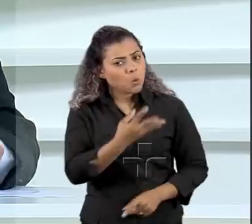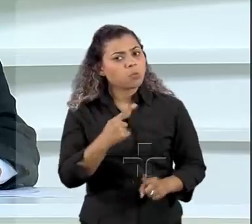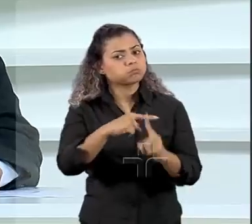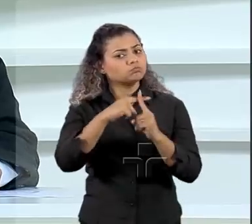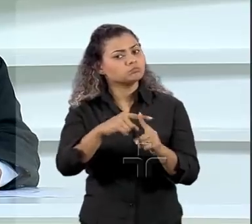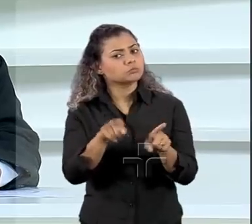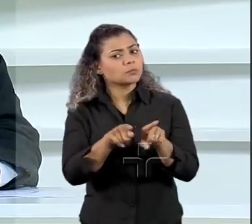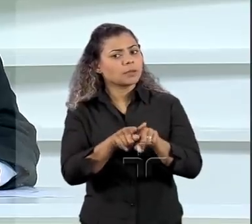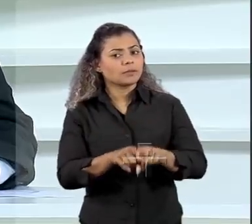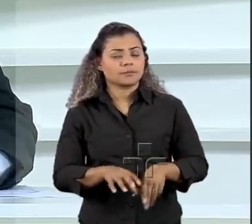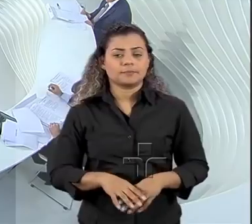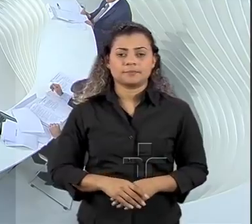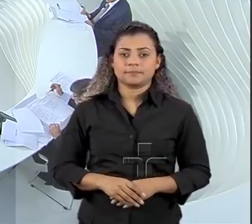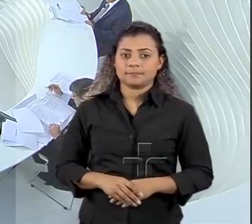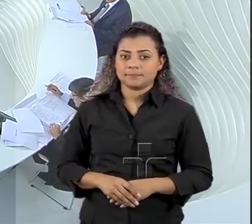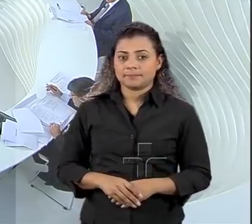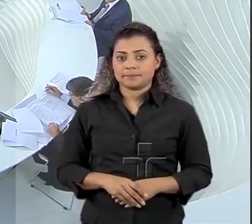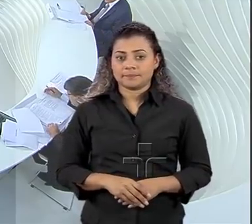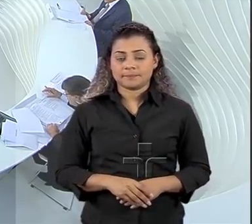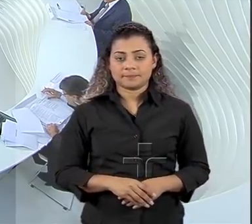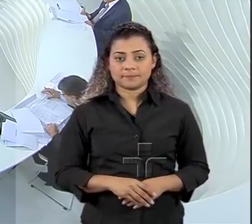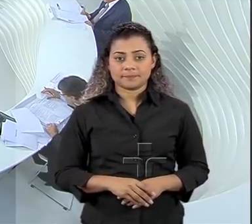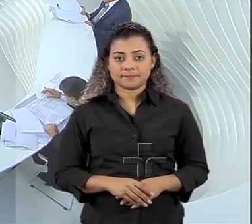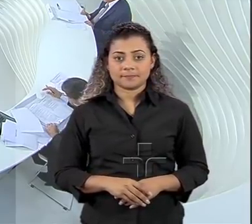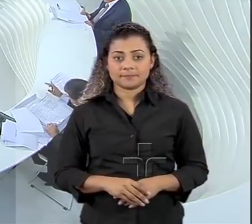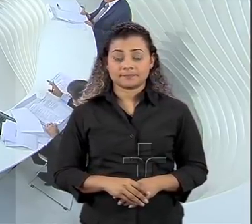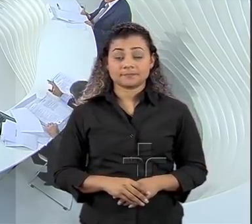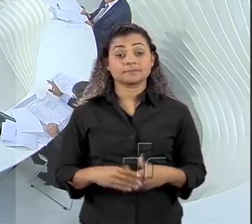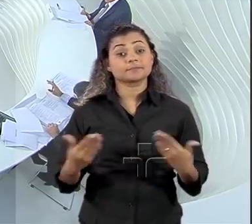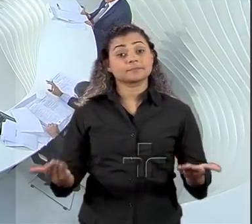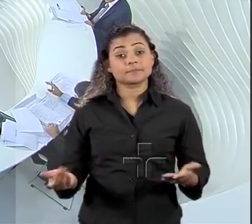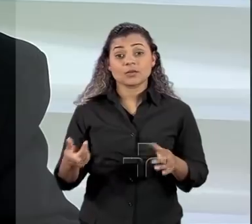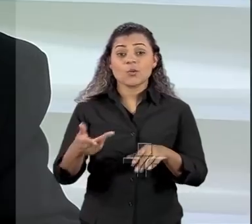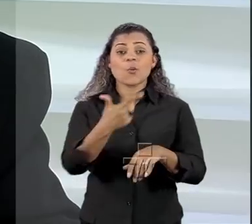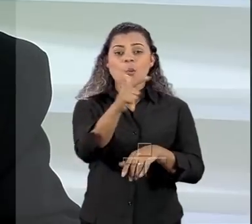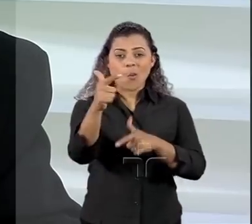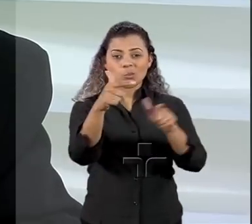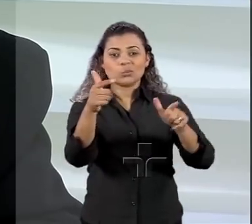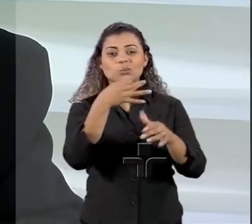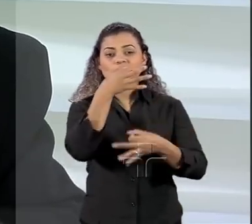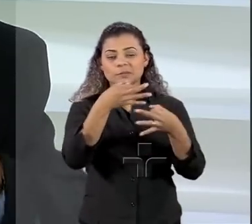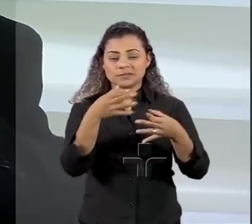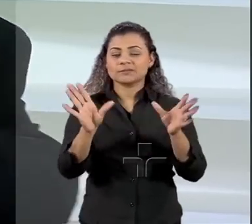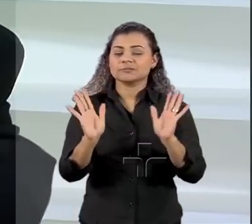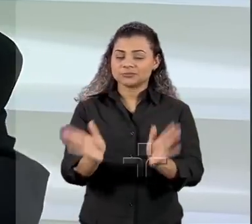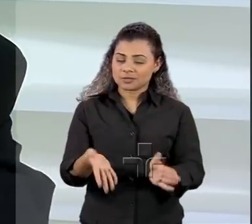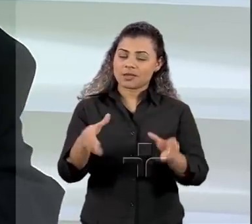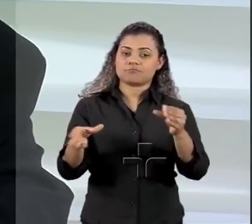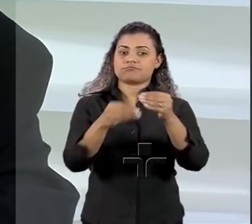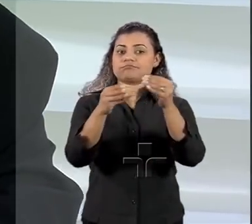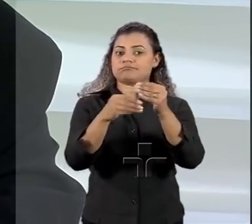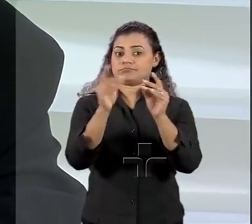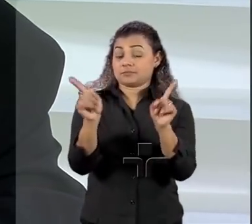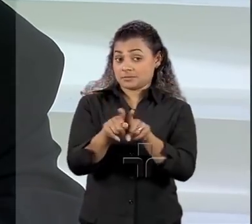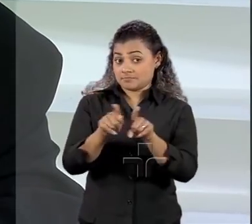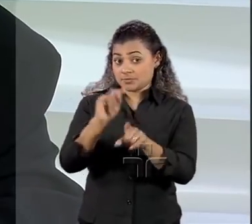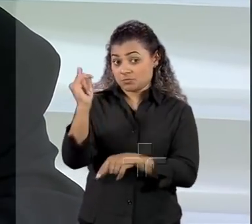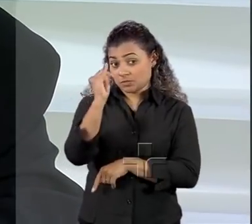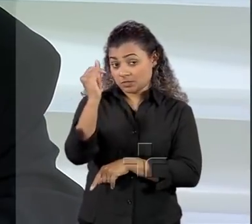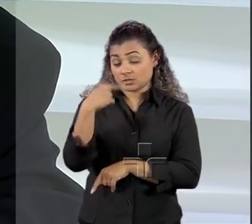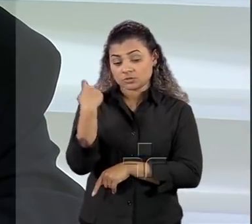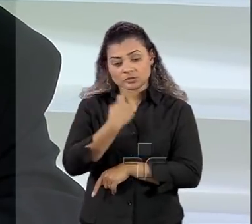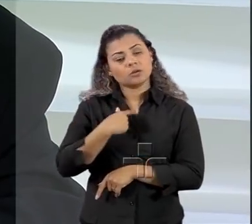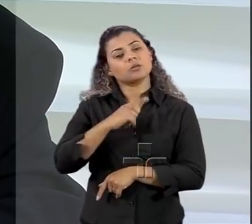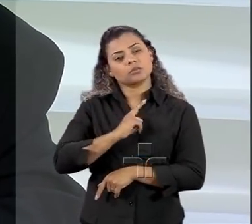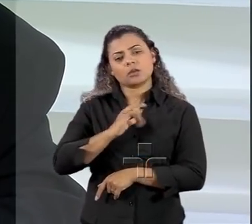Marco. Bem, aqueles que me antecederam já colocaram alguns pontos importantes. Nós temos também uma